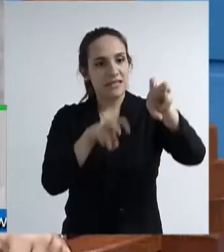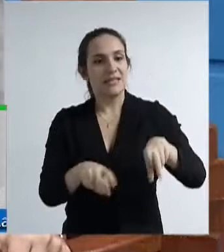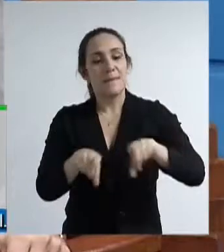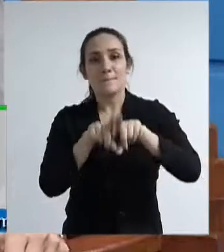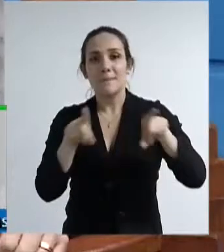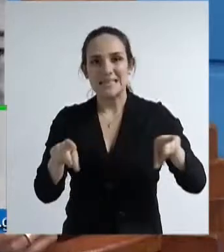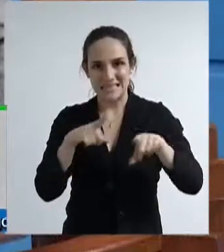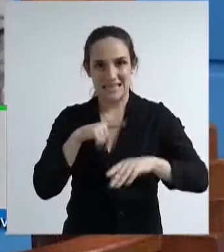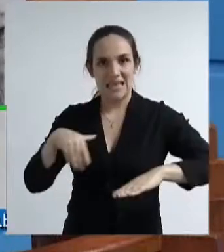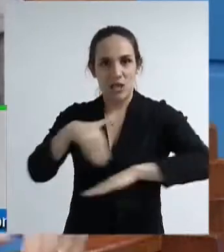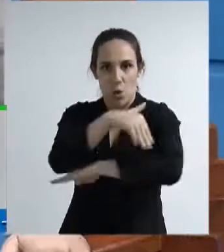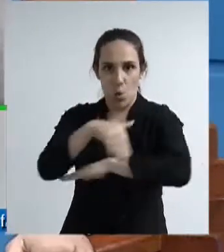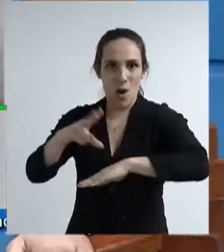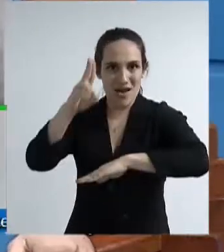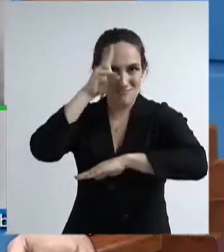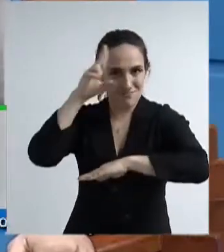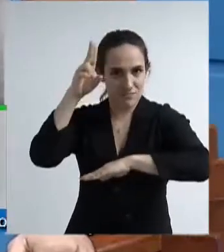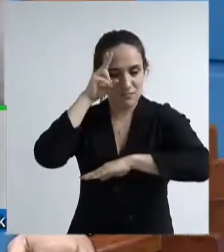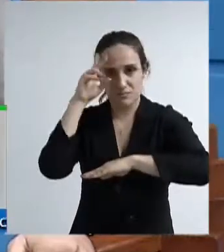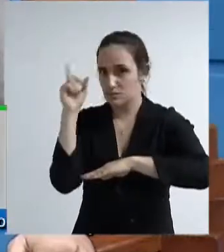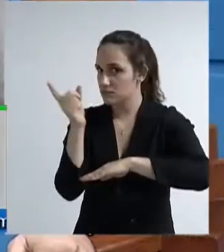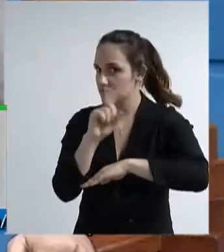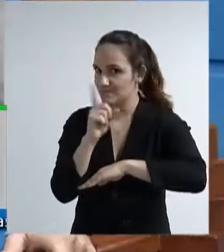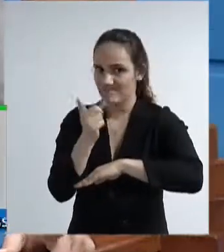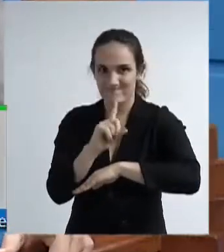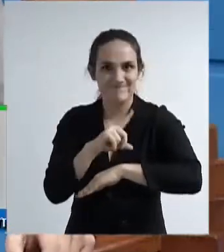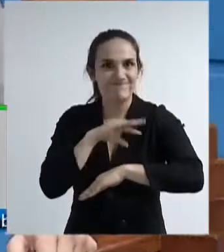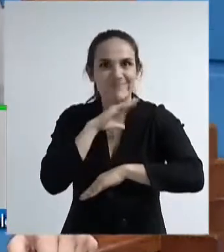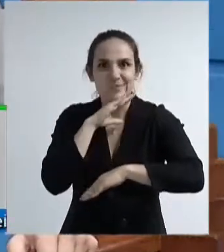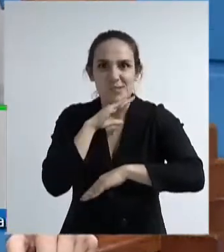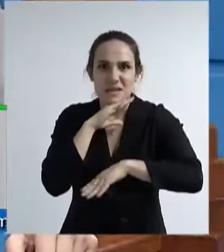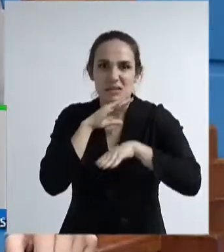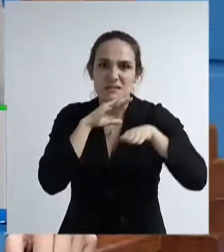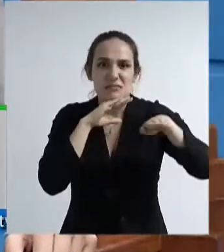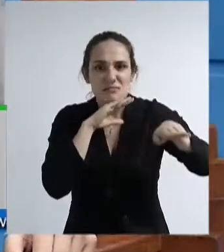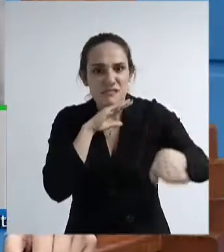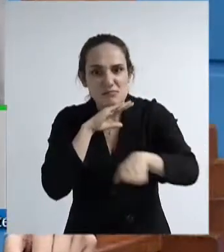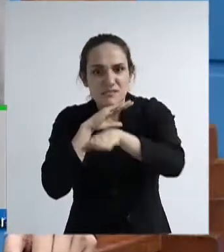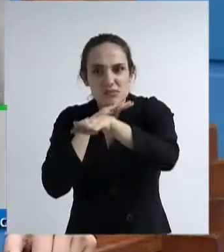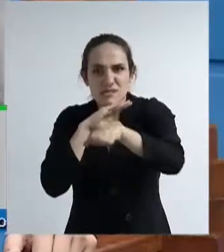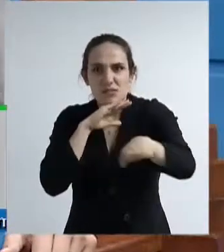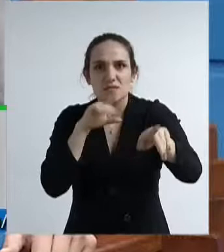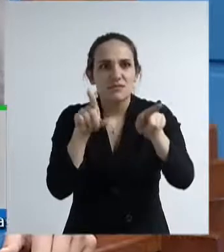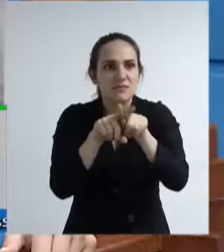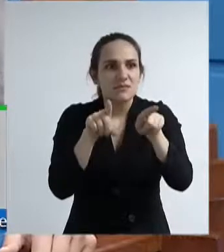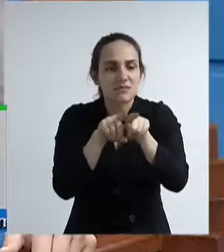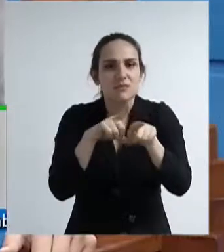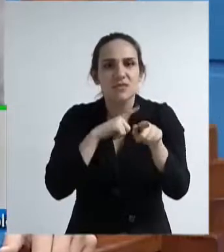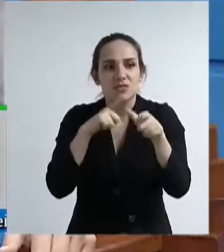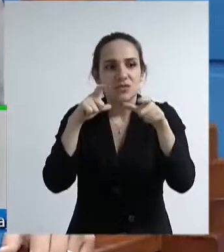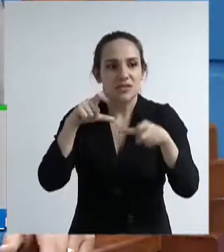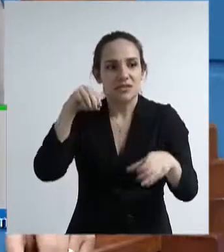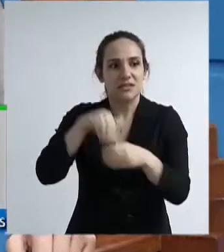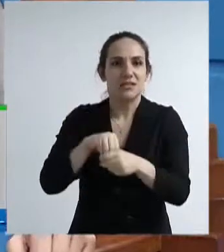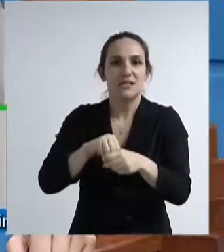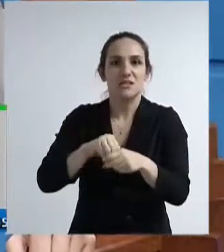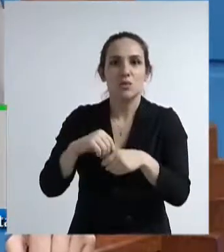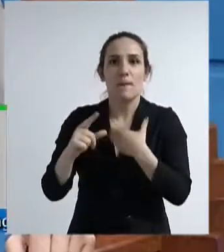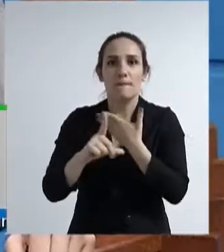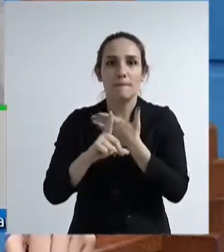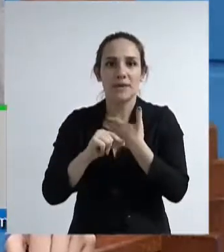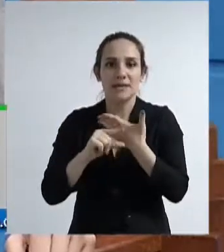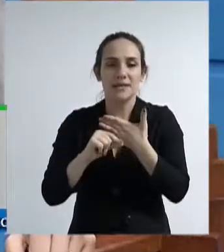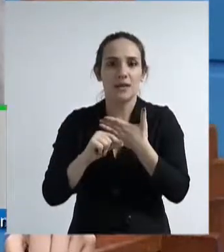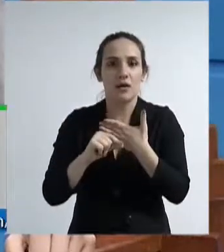ou minimamente ali manutenida. Além disso, ainda temos as propriedades localizadas no Pantanal, que durante as